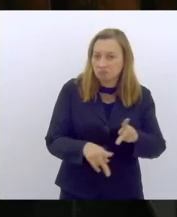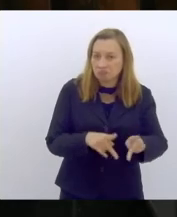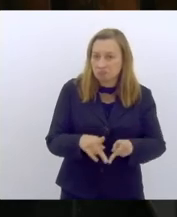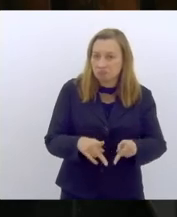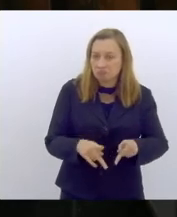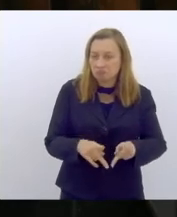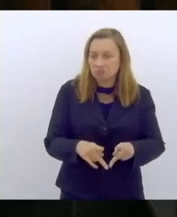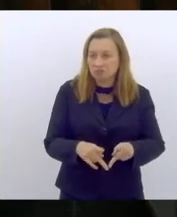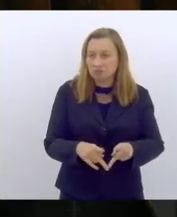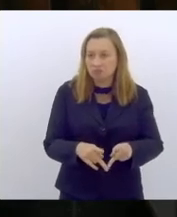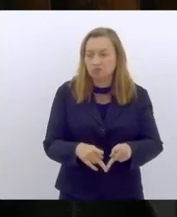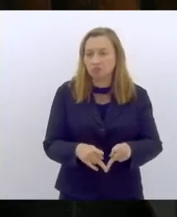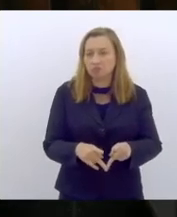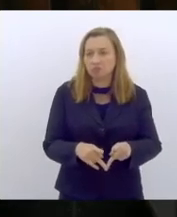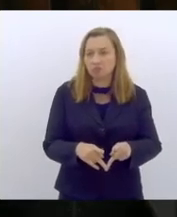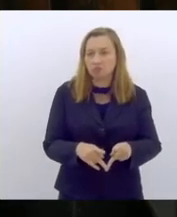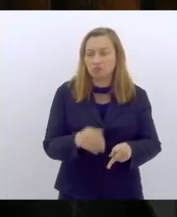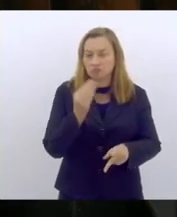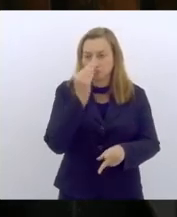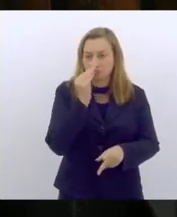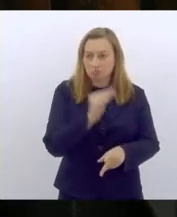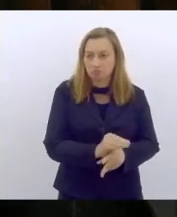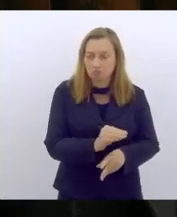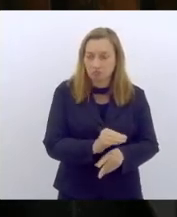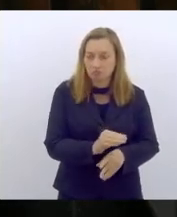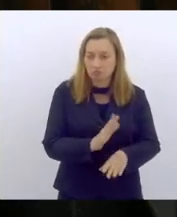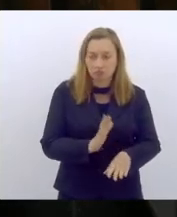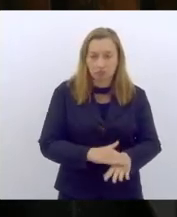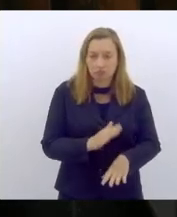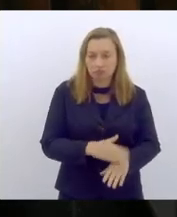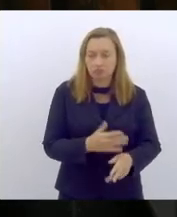tungar o horário